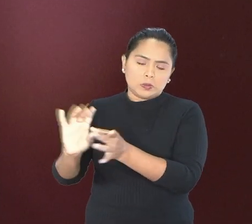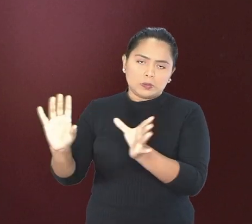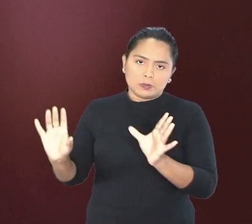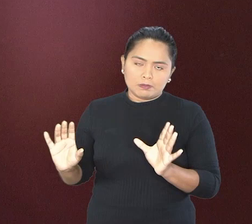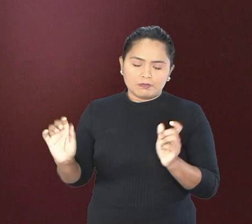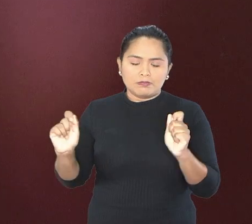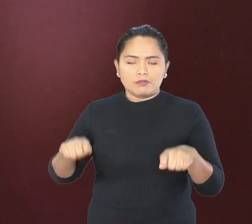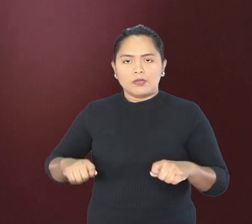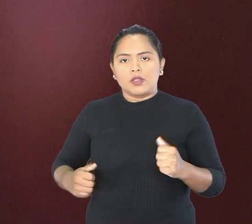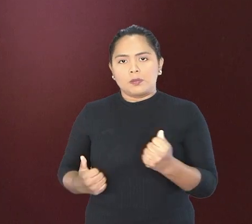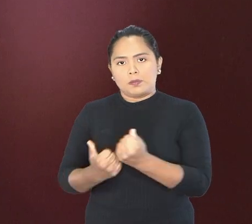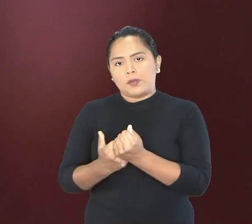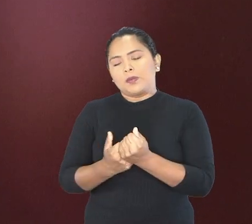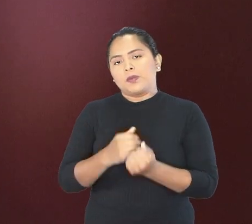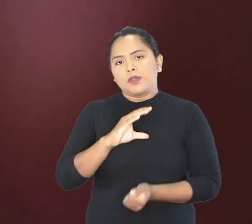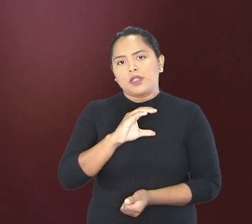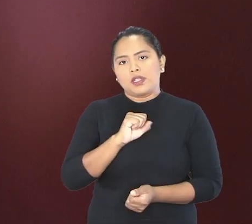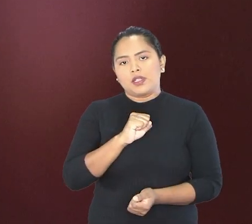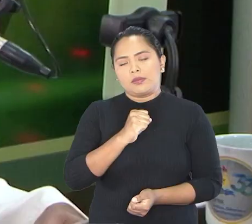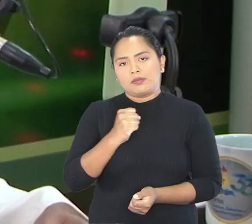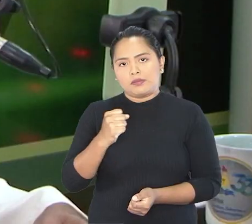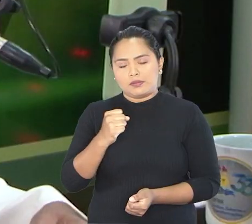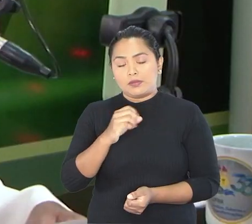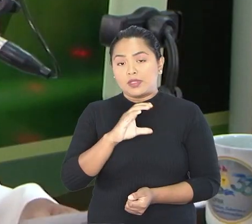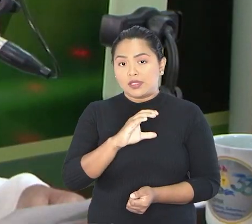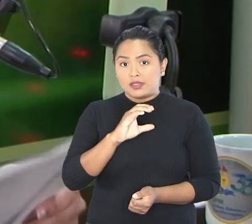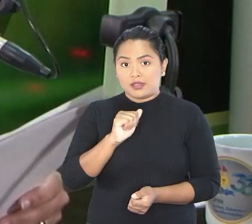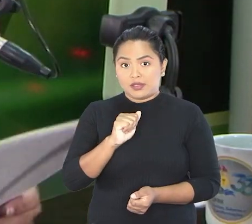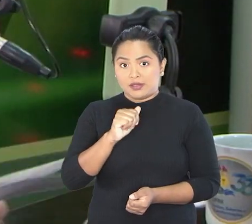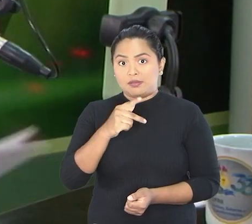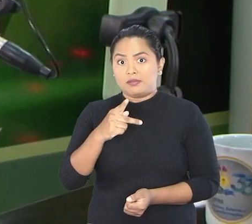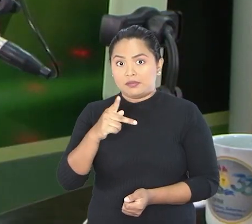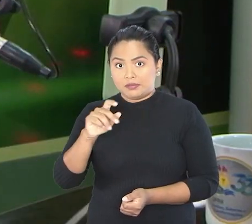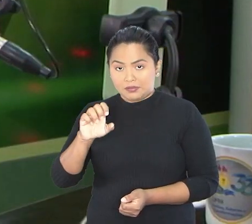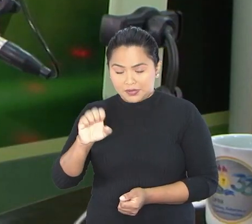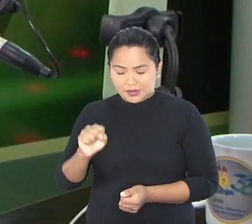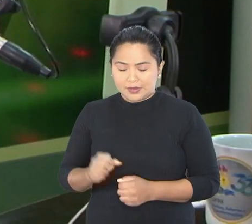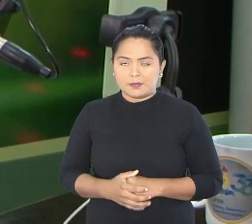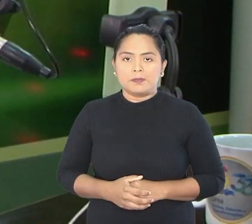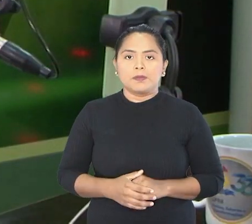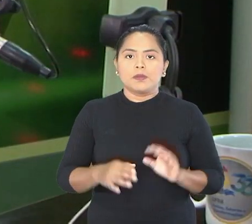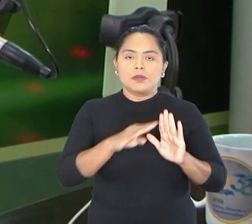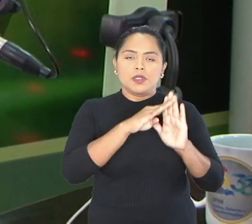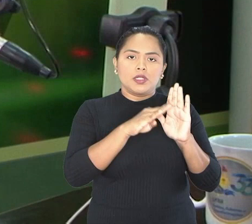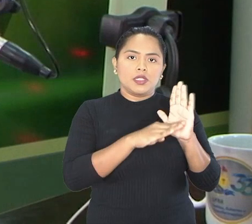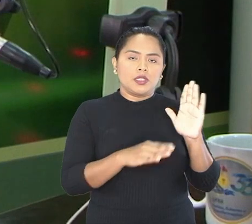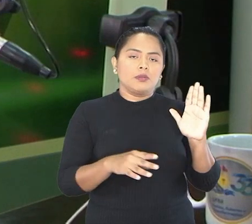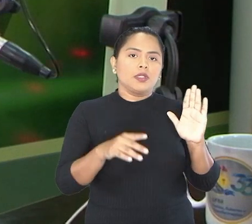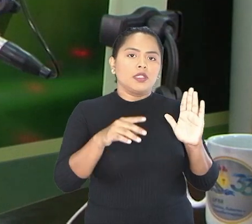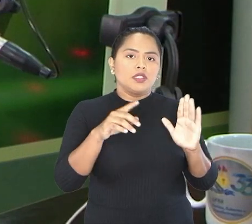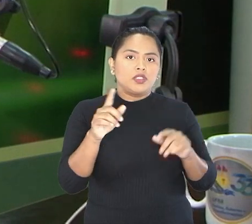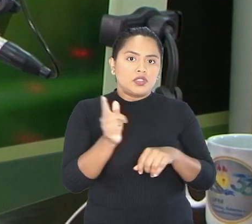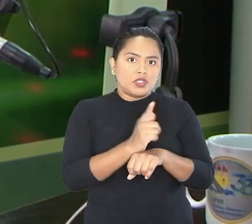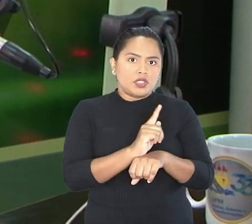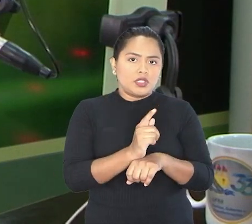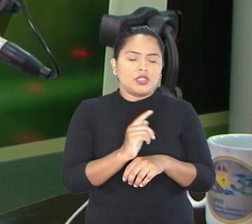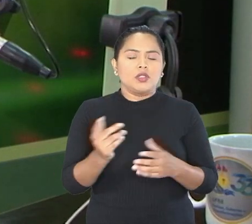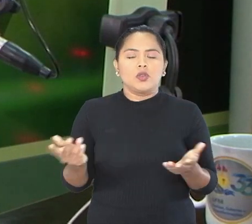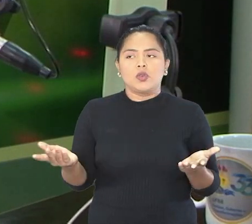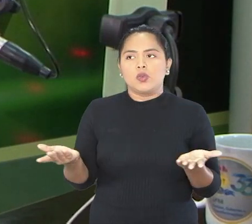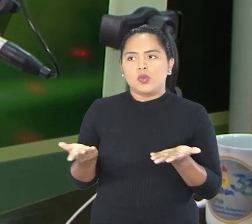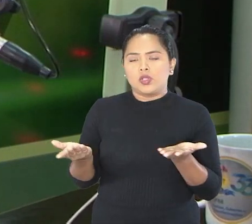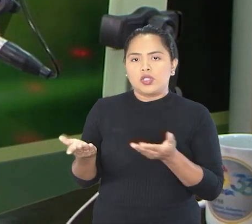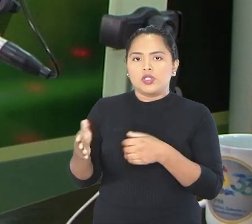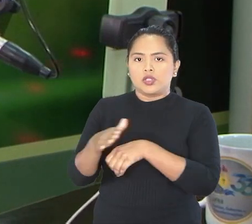esse auxílio da CAPES quando cadastram esse treinamento. Certo. O assunto é gestão. Hoje estamos conversando com Maiara Nunes Cardoso,